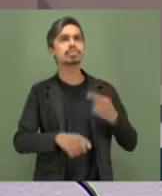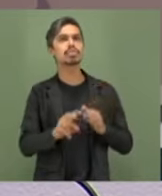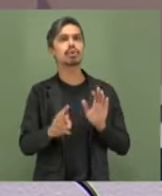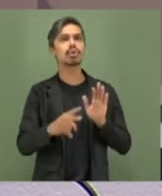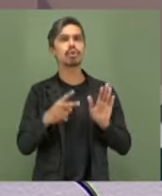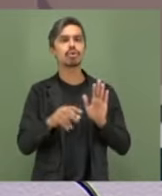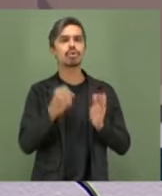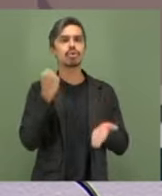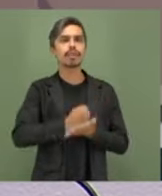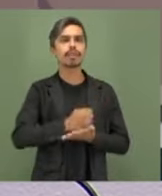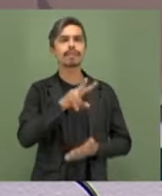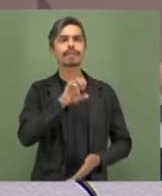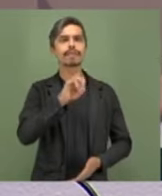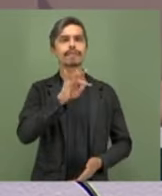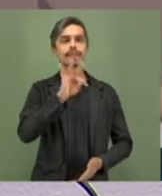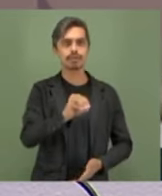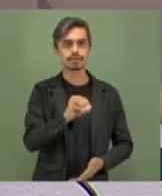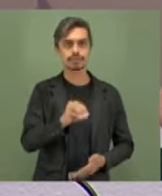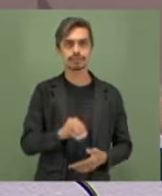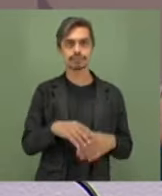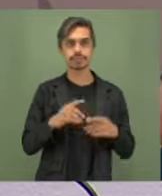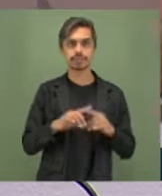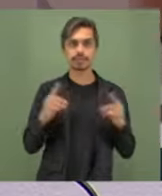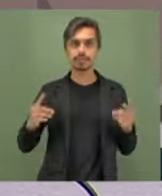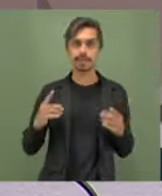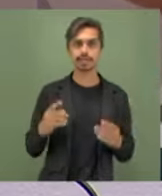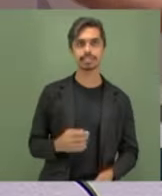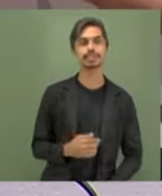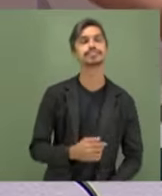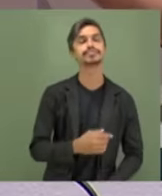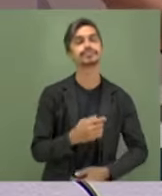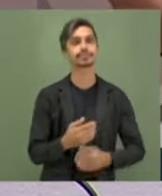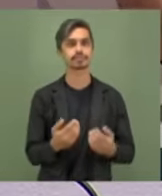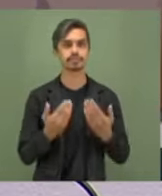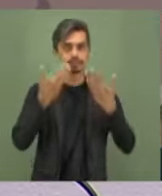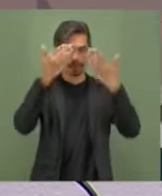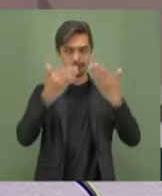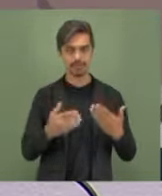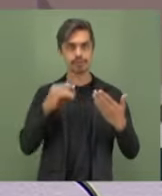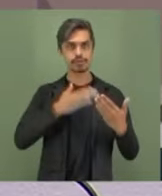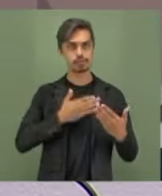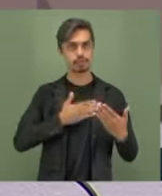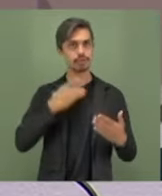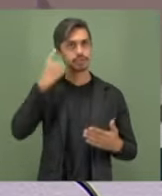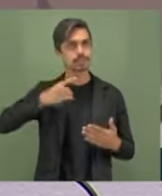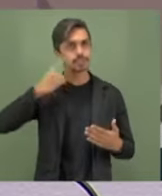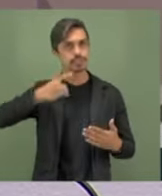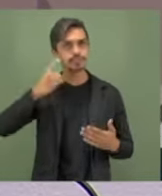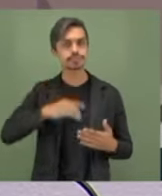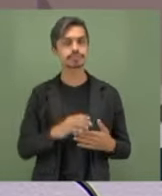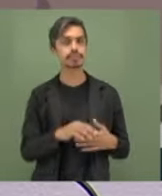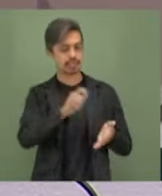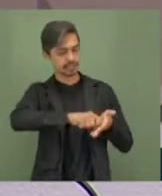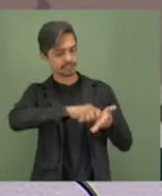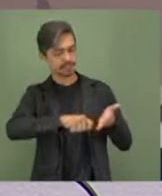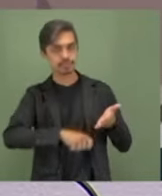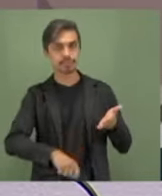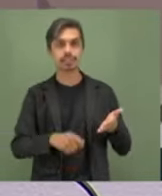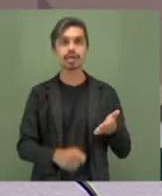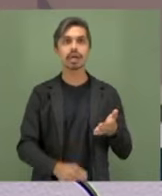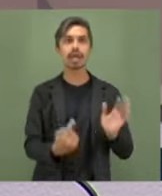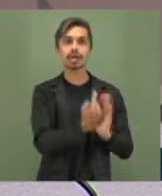mais incrível que pareça, o delegado atende o telefone à minha frente, à frente do meu advogado, e escreve as perguntas e até as soletra em voz